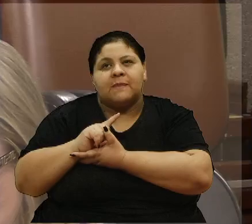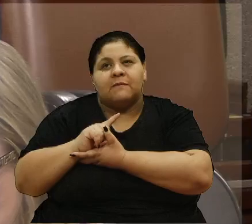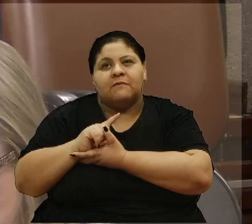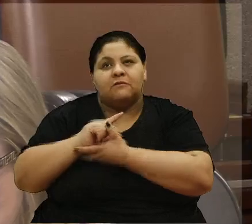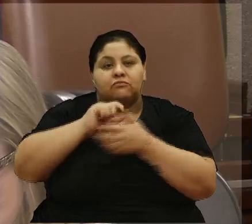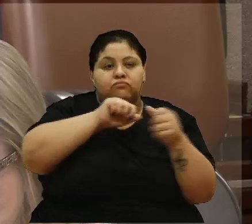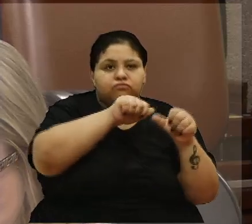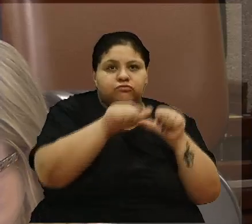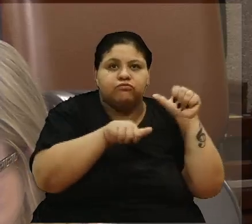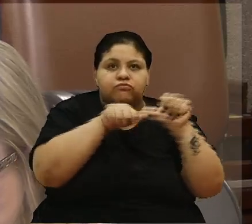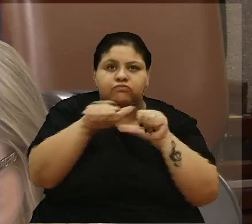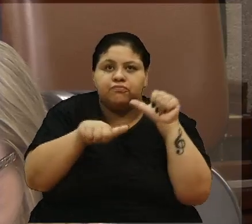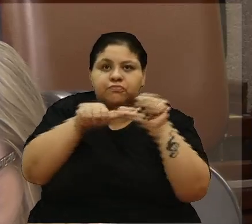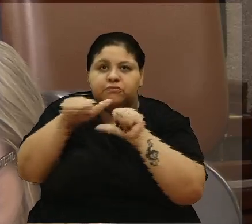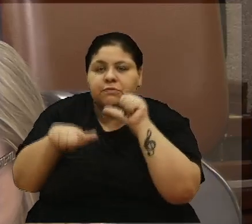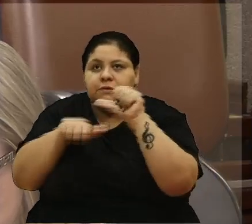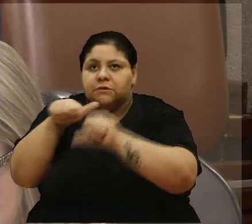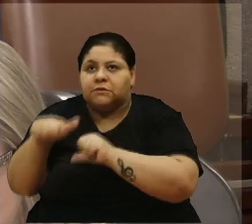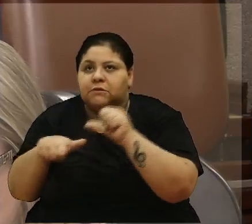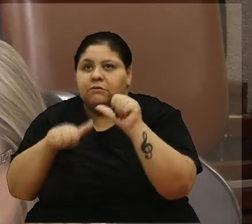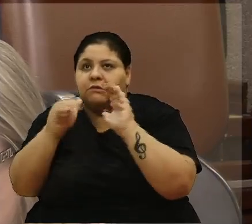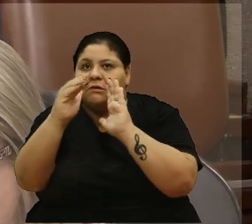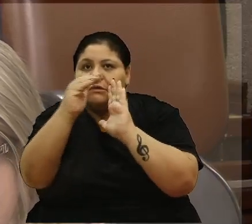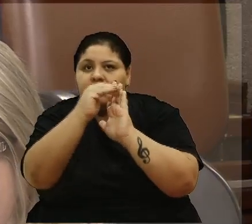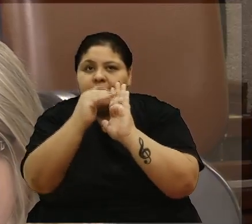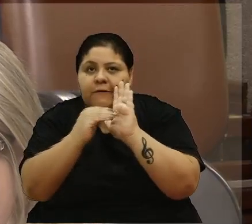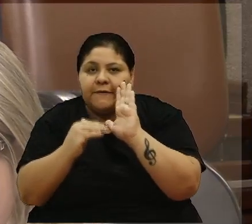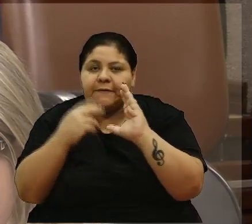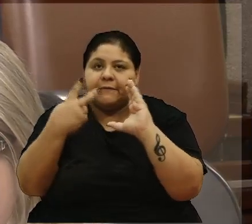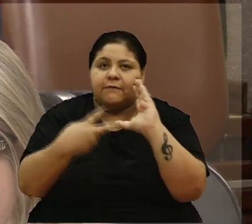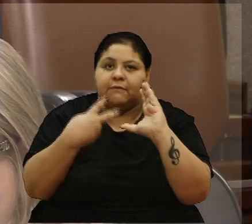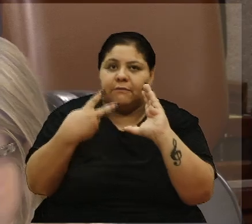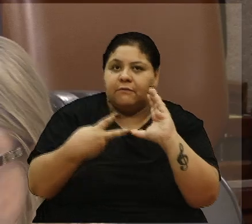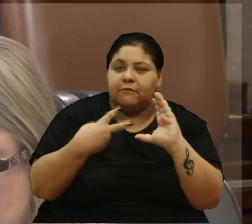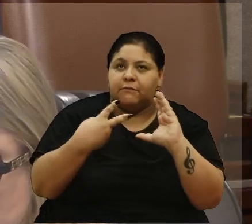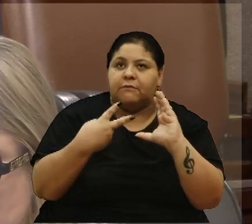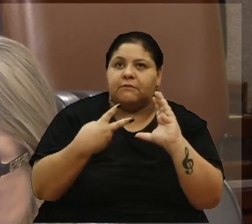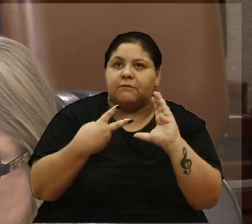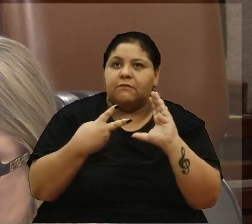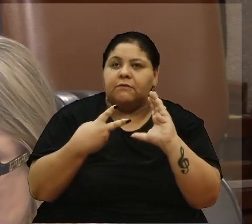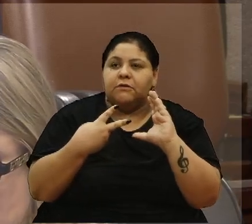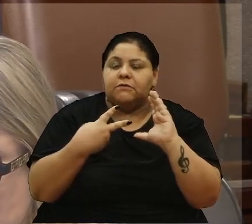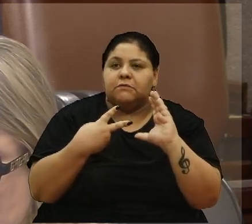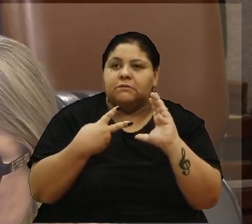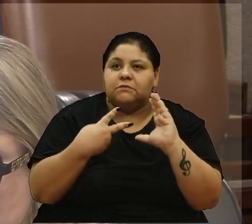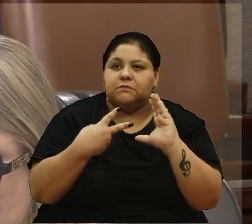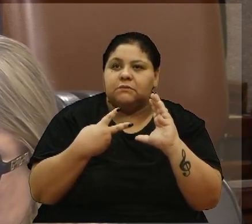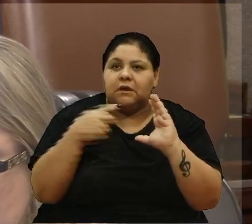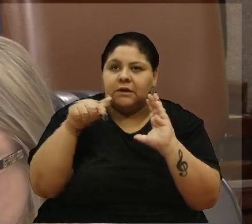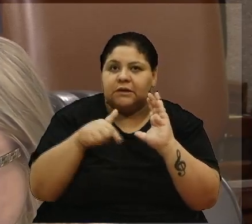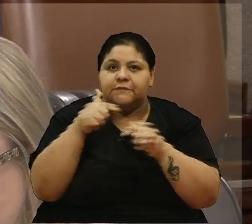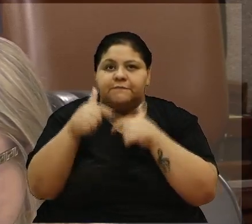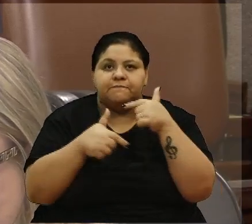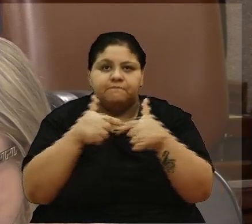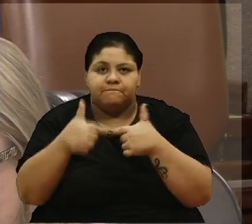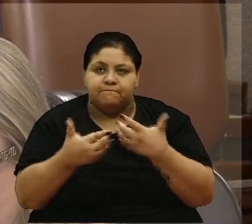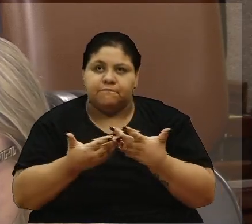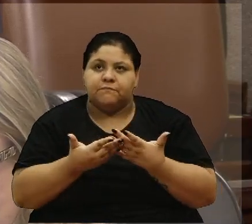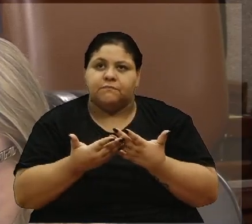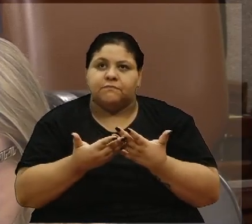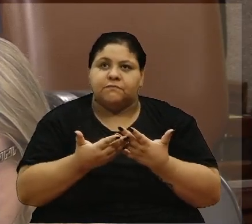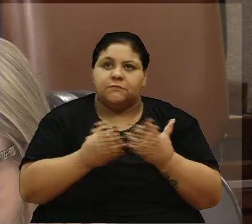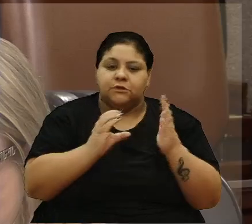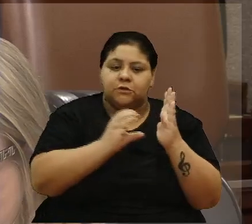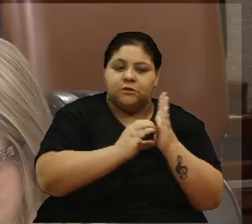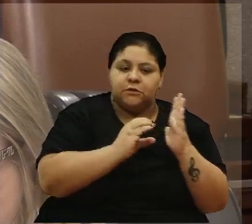alterando todo o organograma aqui da Câmara de procedimentos aqui de trabalhos, né? Os